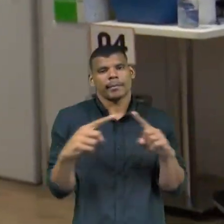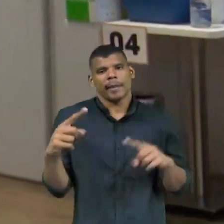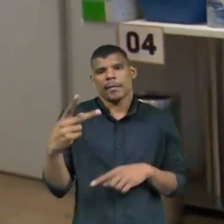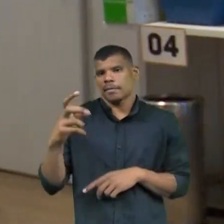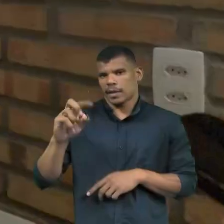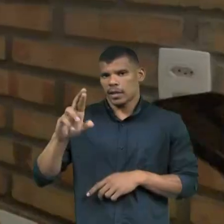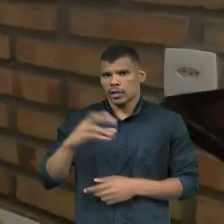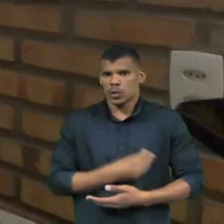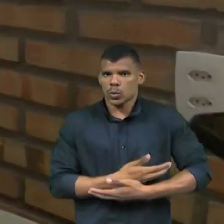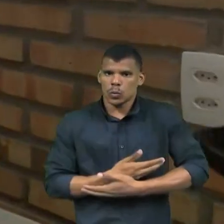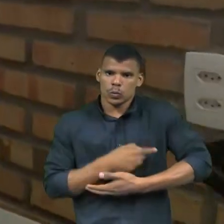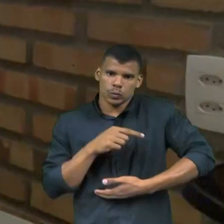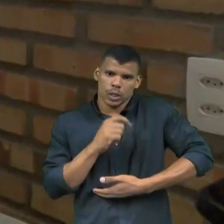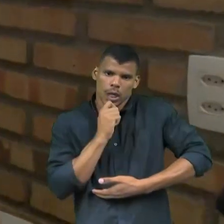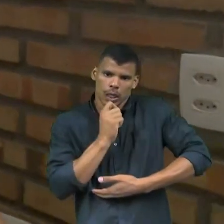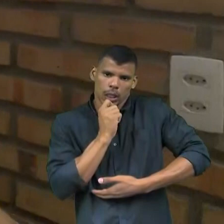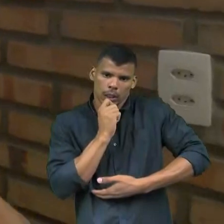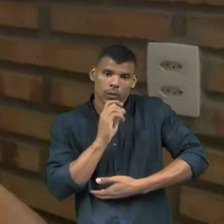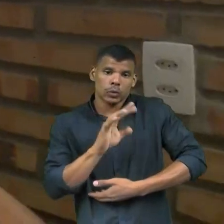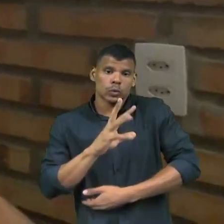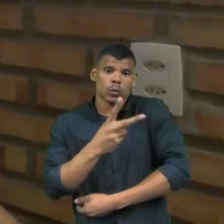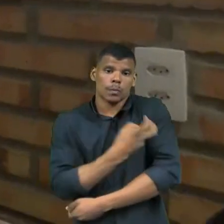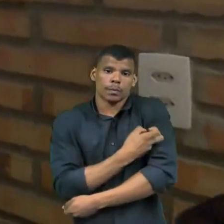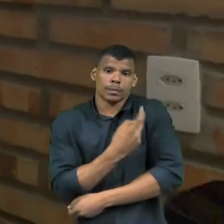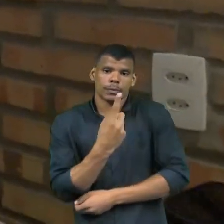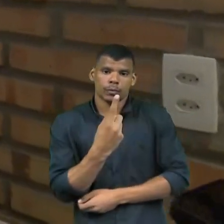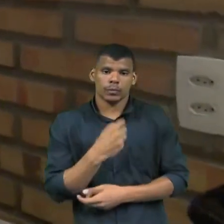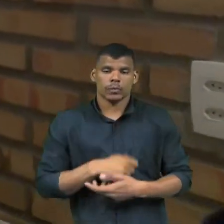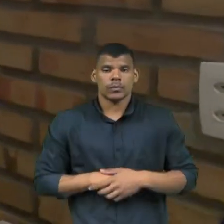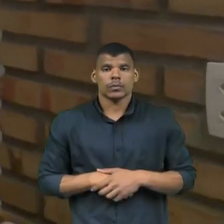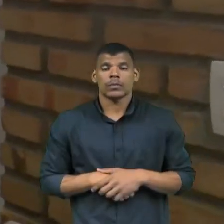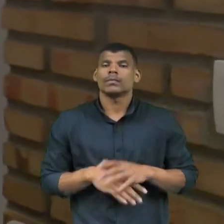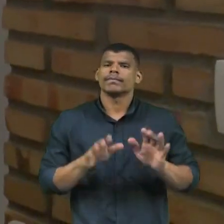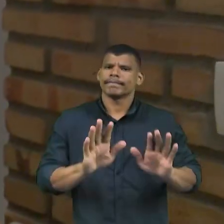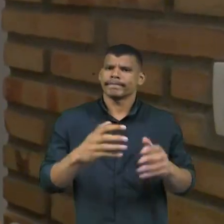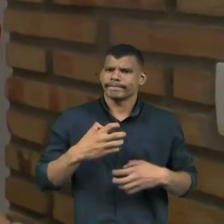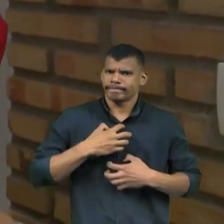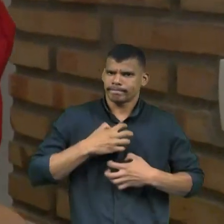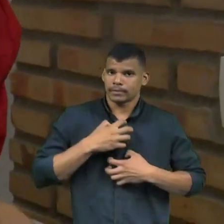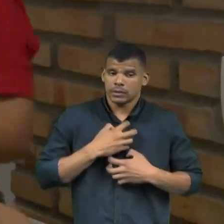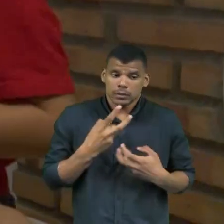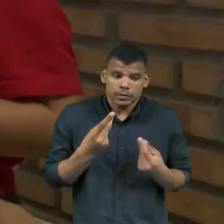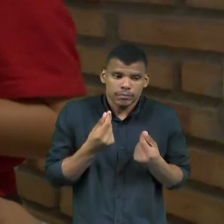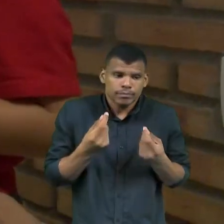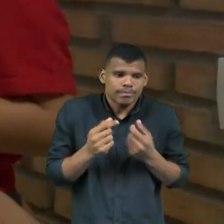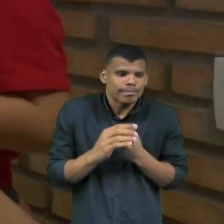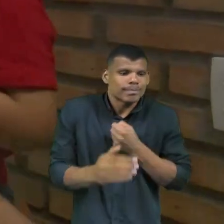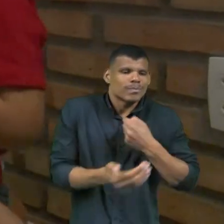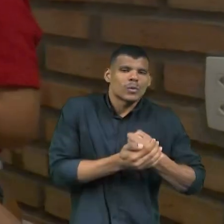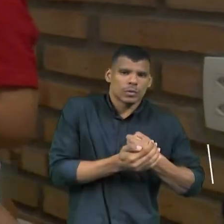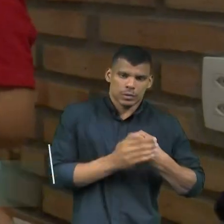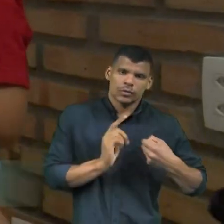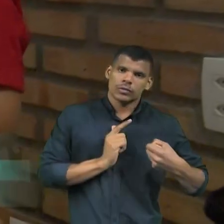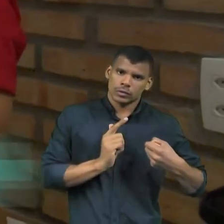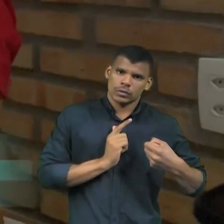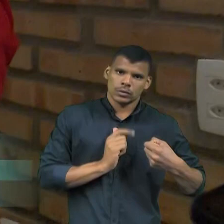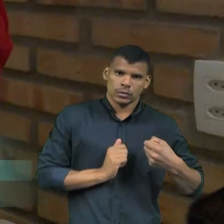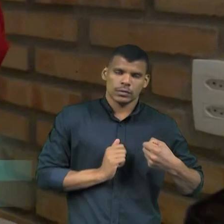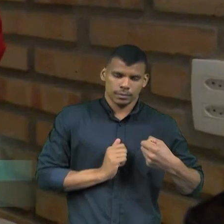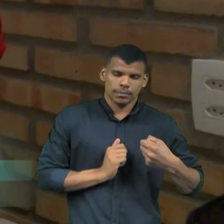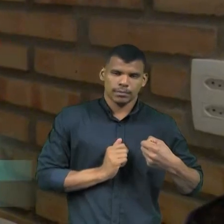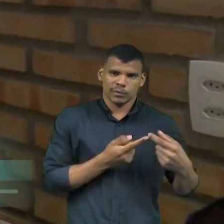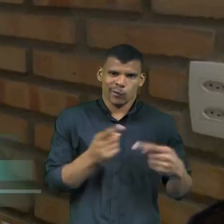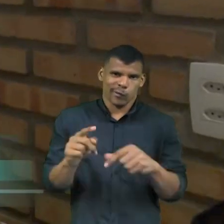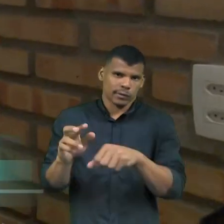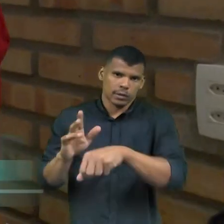estava com a primeira. É uma sensação de alegria, de alívio, né? Saber que os filhos da gente estão protegidos, imunizados contra essa doença